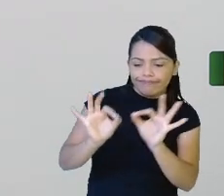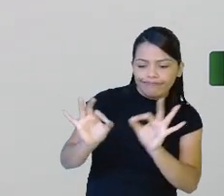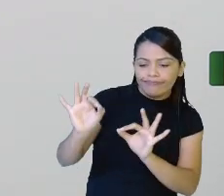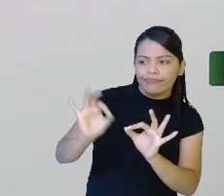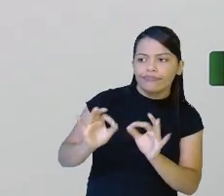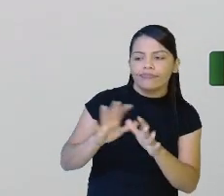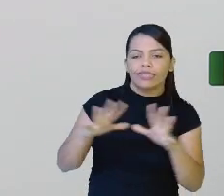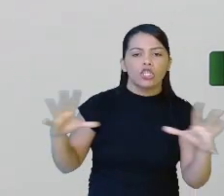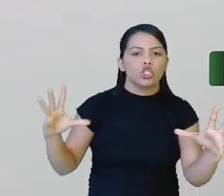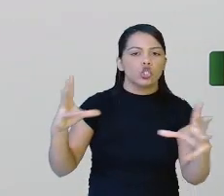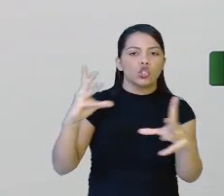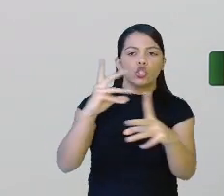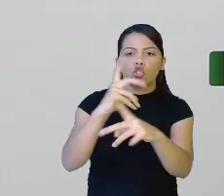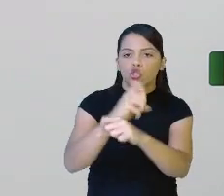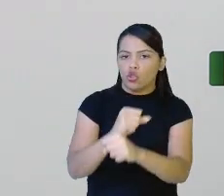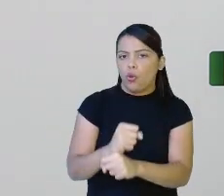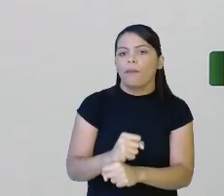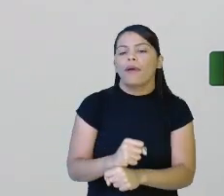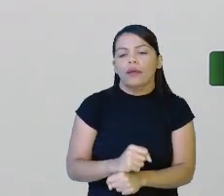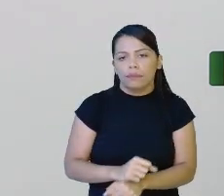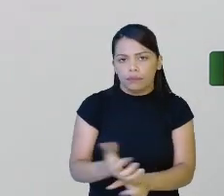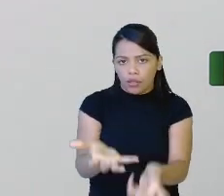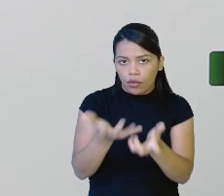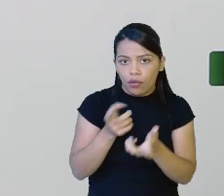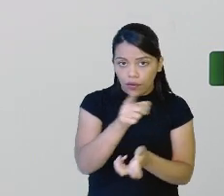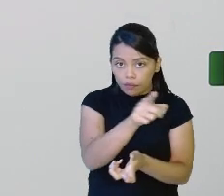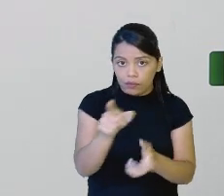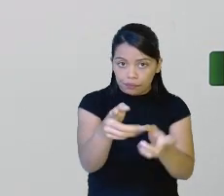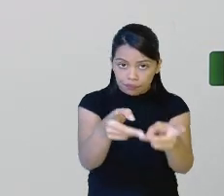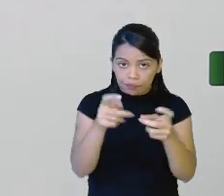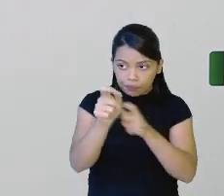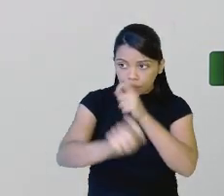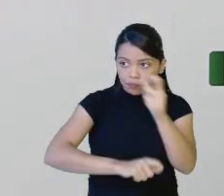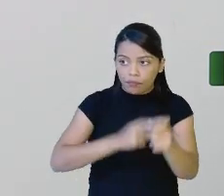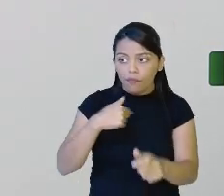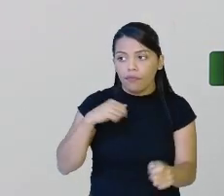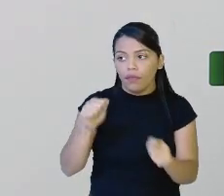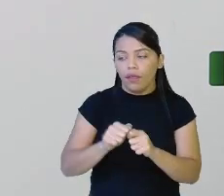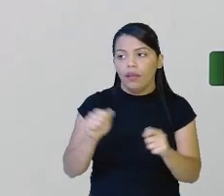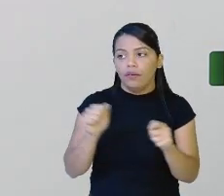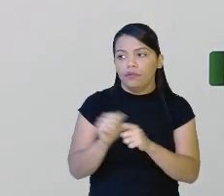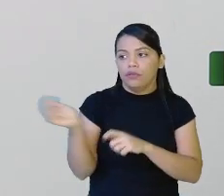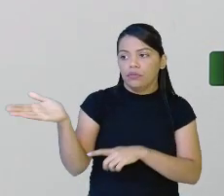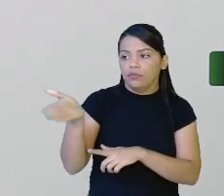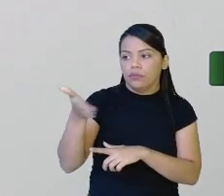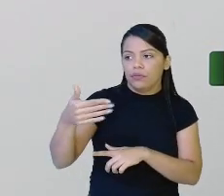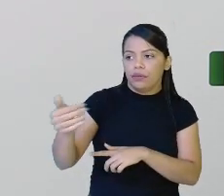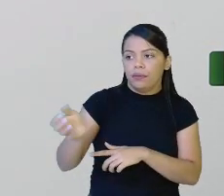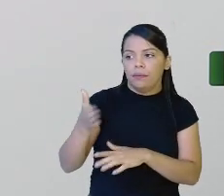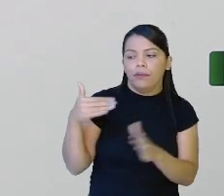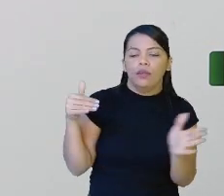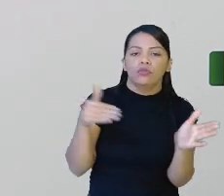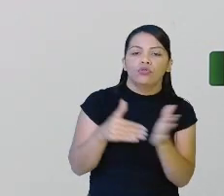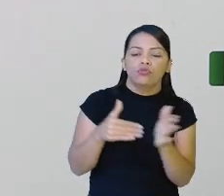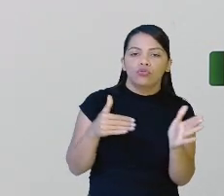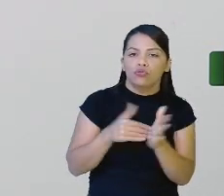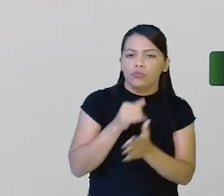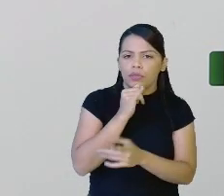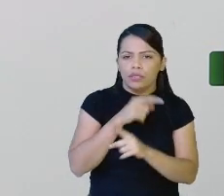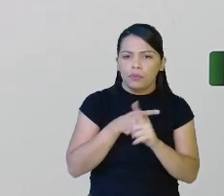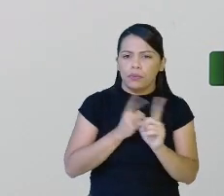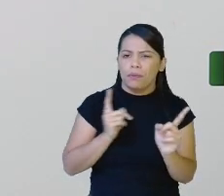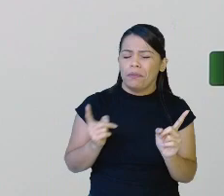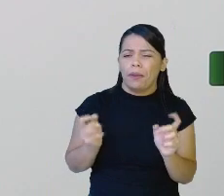de todos os lados. Eu quero que você perceba que eu fiz numa malha, no último exemplo, mas isso